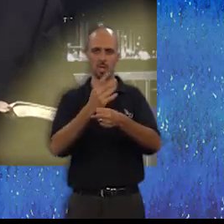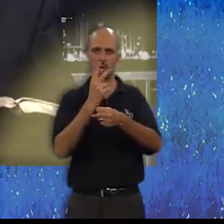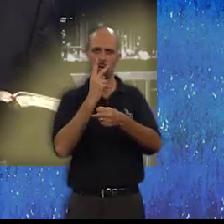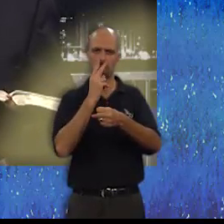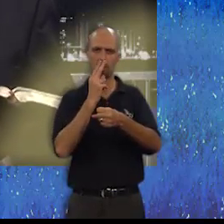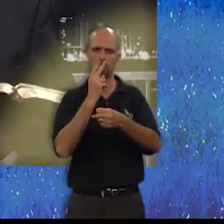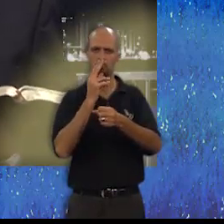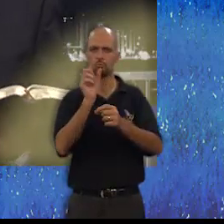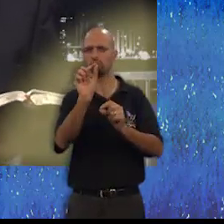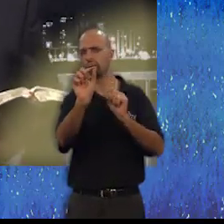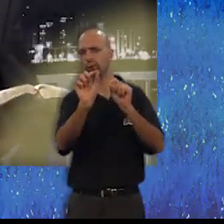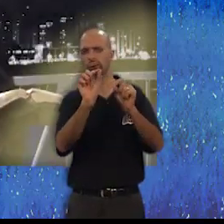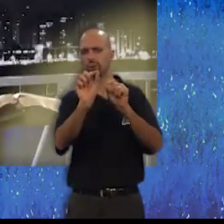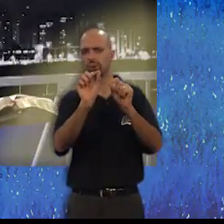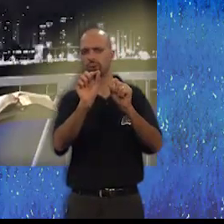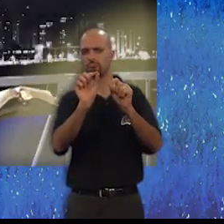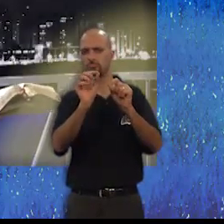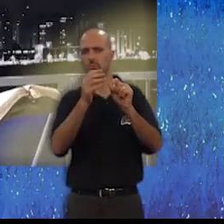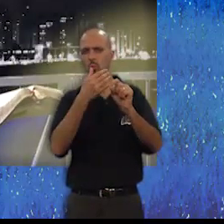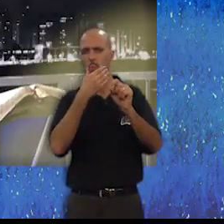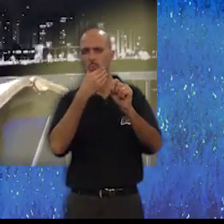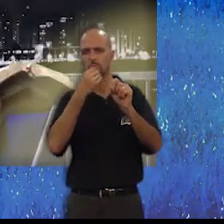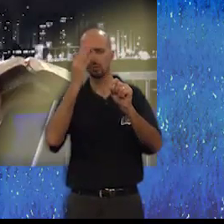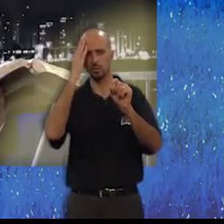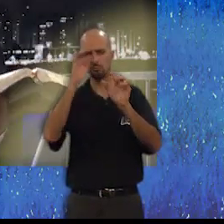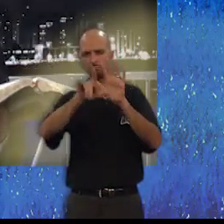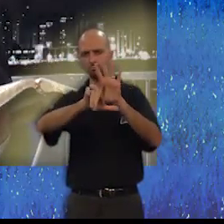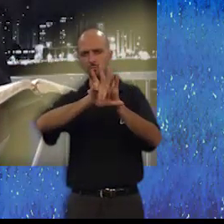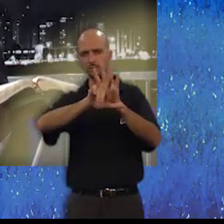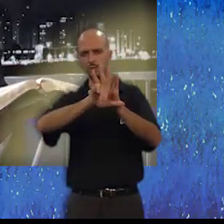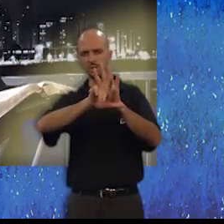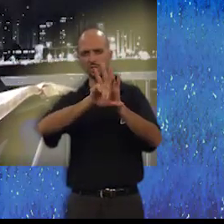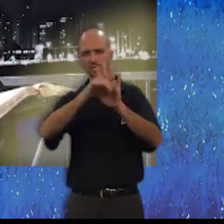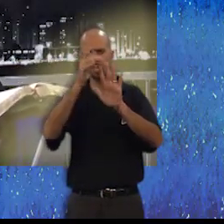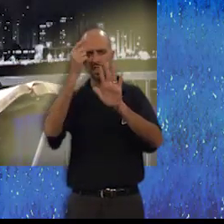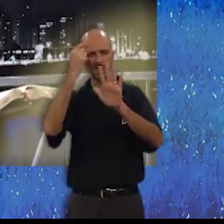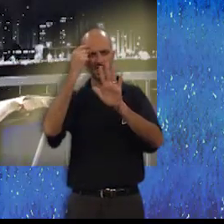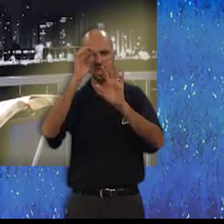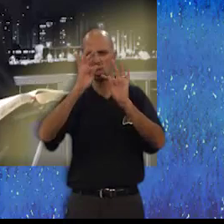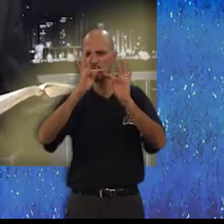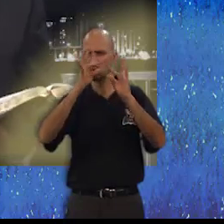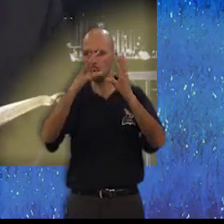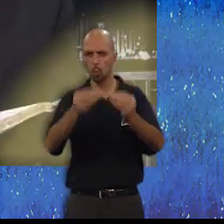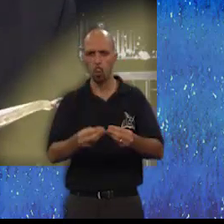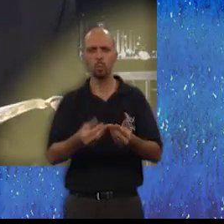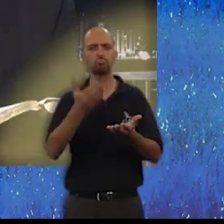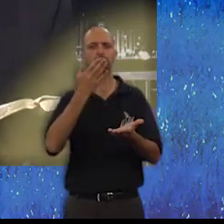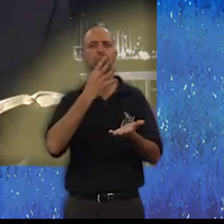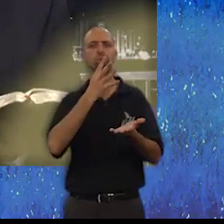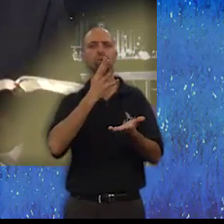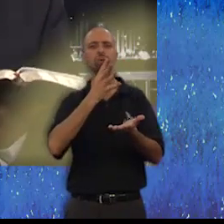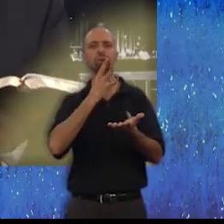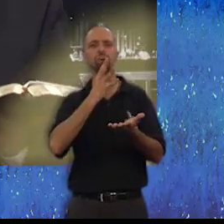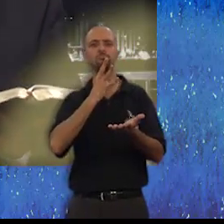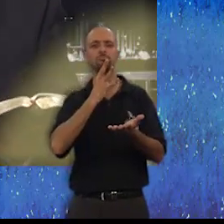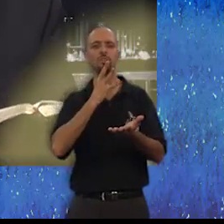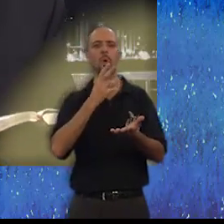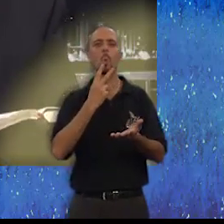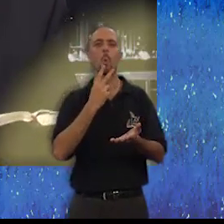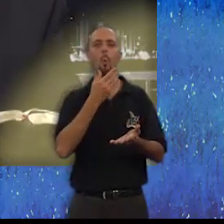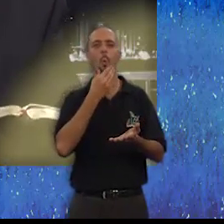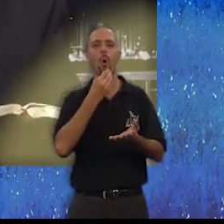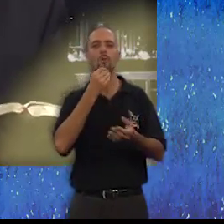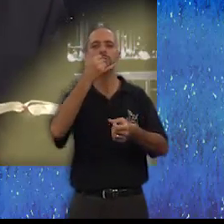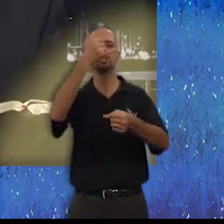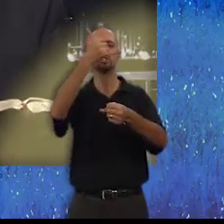Nicodemos, nós poderíamos chamá-lo de pastor Nicodemos, nós poderíamos chamá-lo de líder espiritual